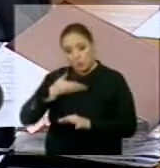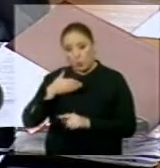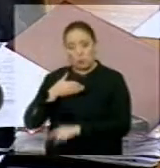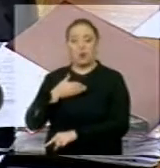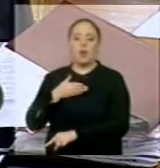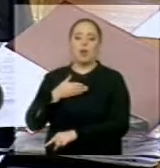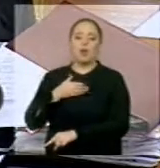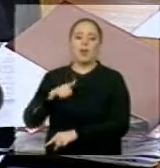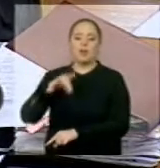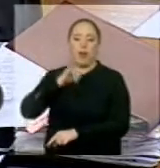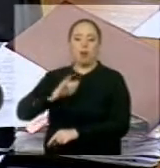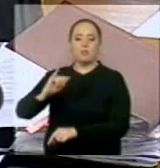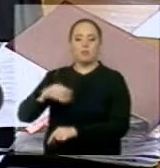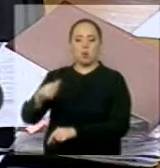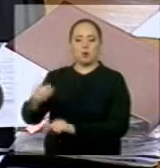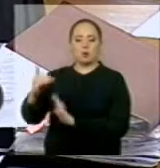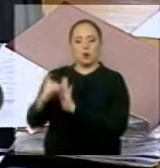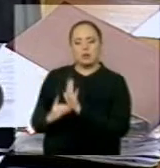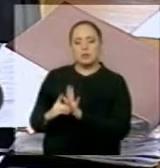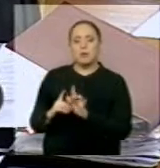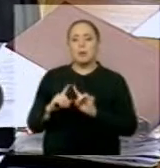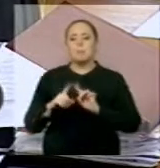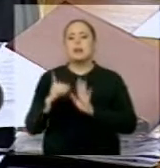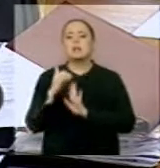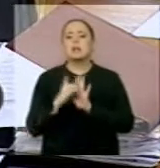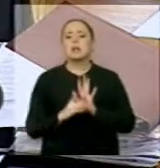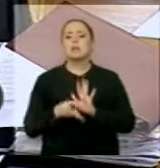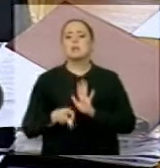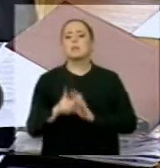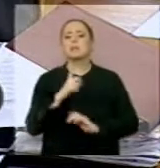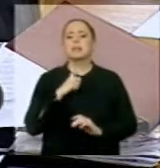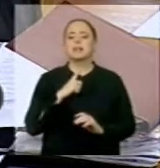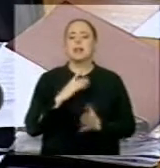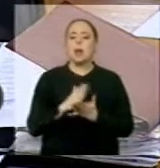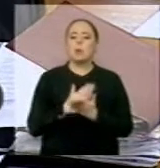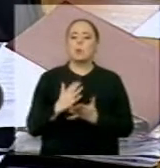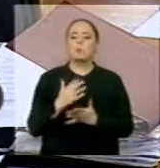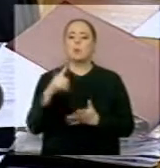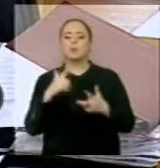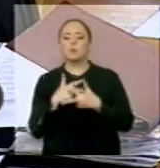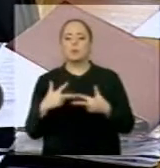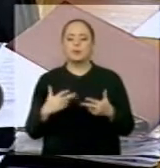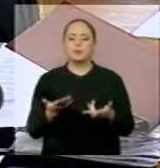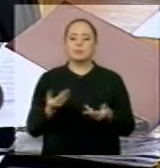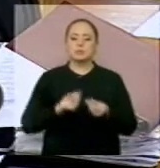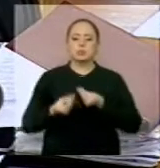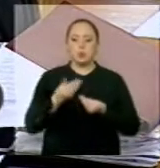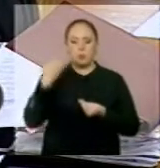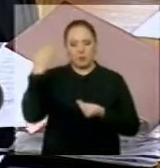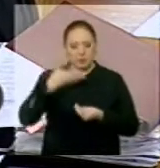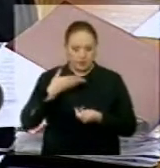possam declarar, e essa declaração sempre vem com alguma outra forma de